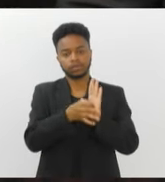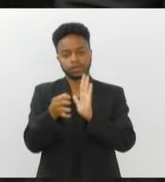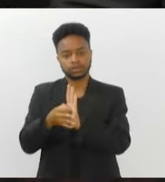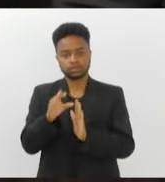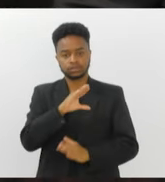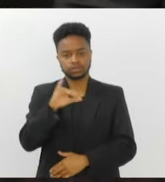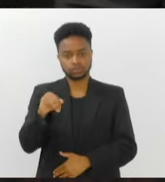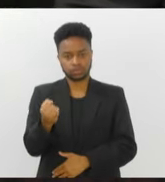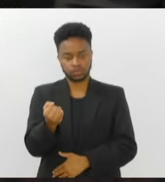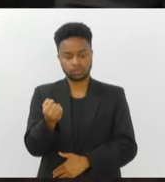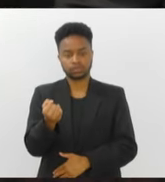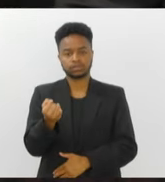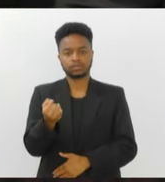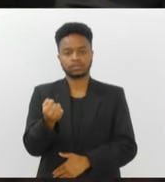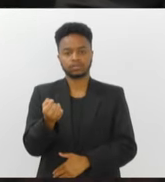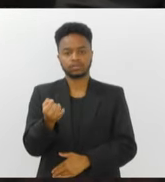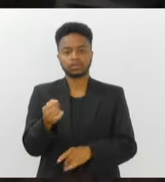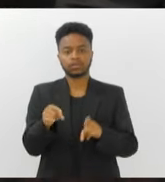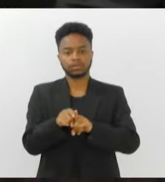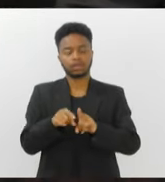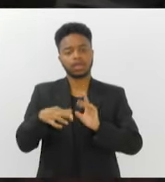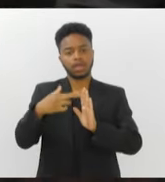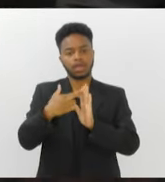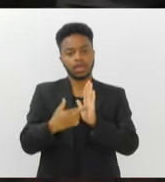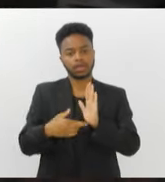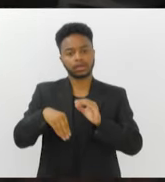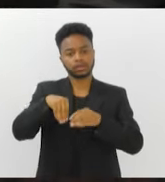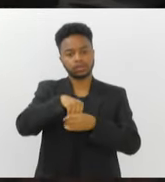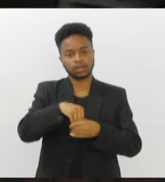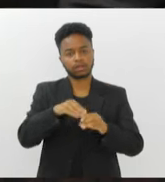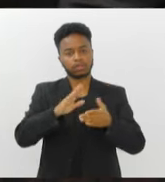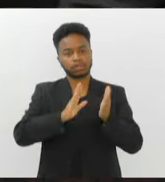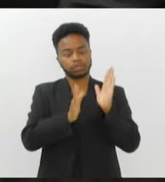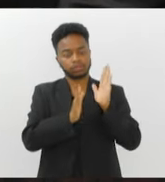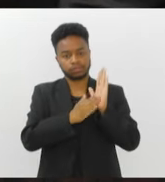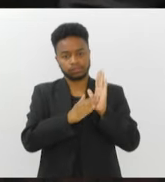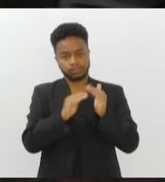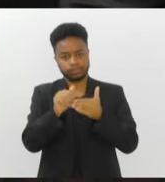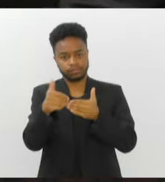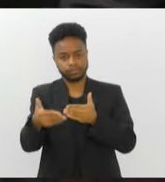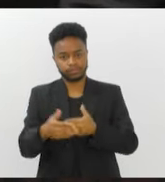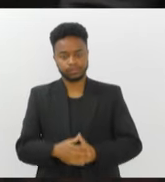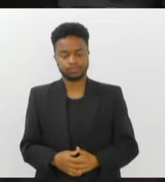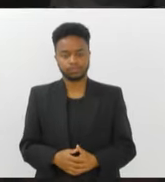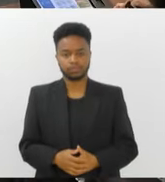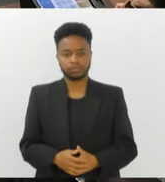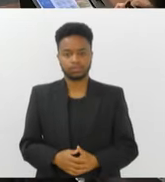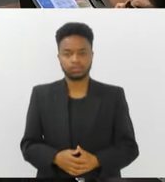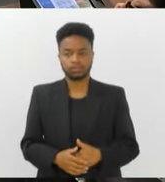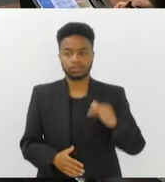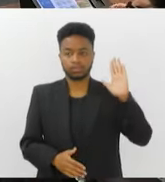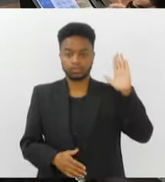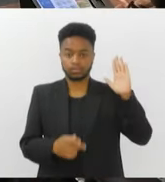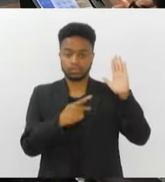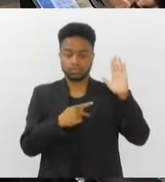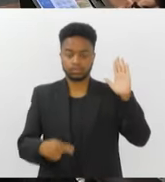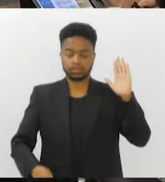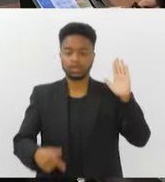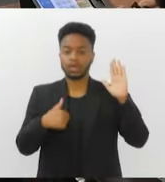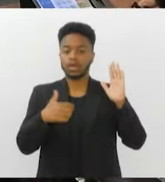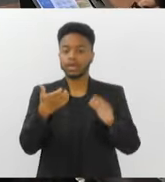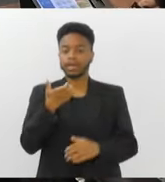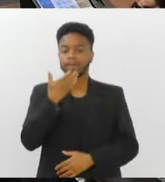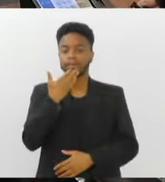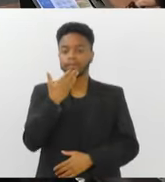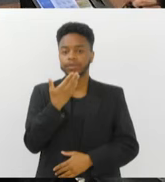e Justiça e de normas internas e proposições externas. Senhor presidente, eu gostaria de fazer uma solicitação ao